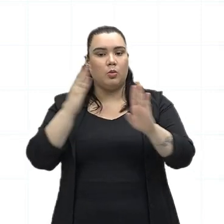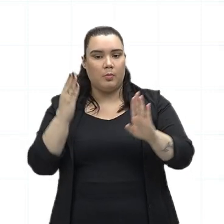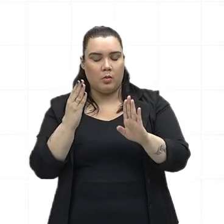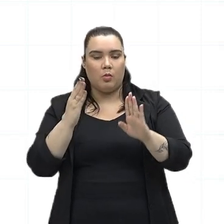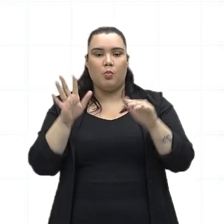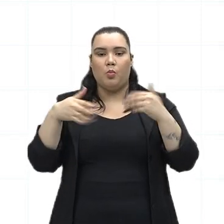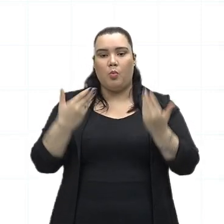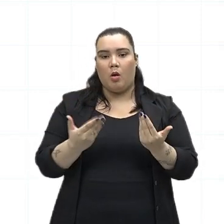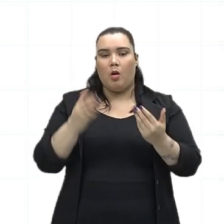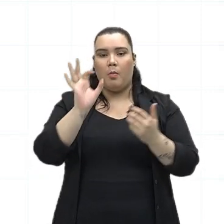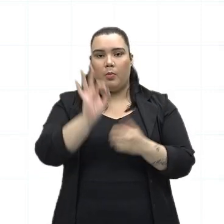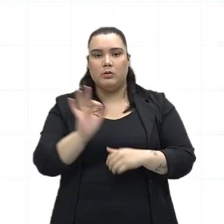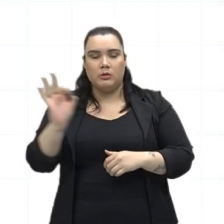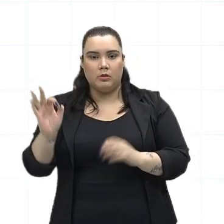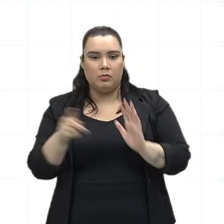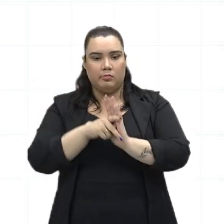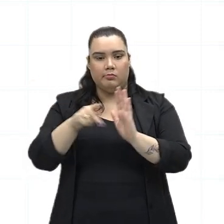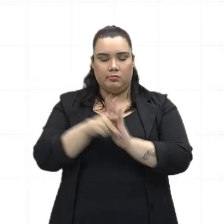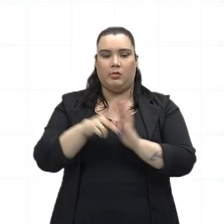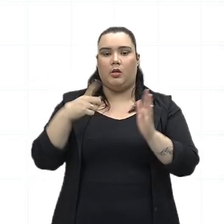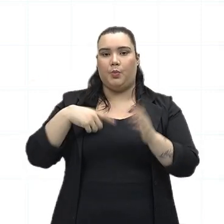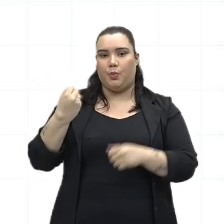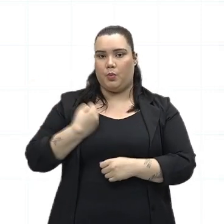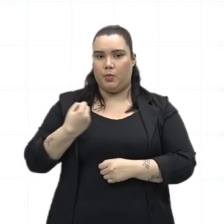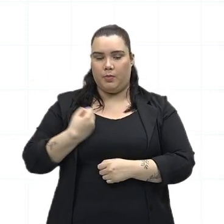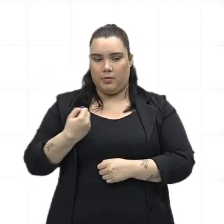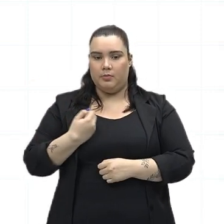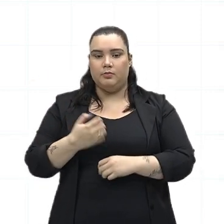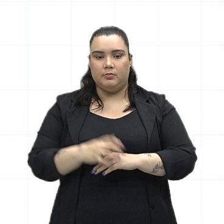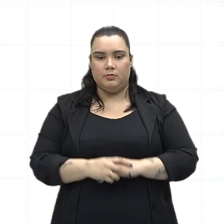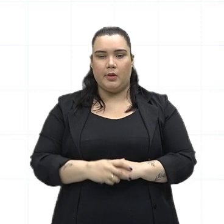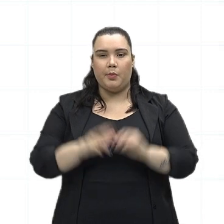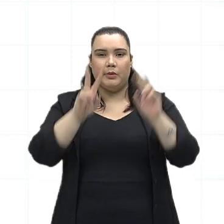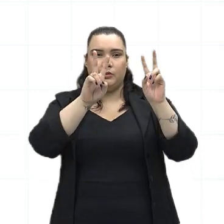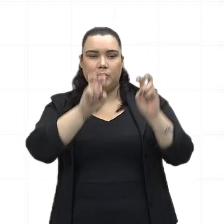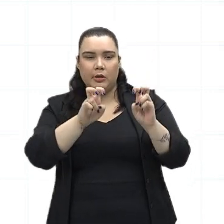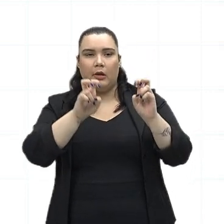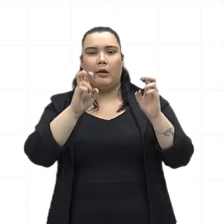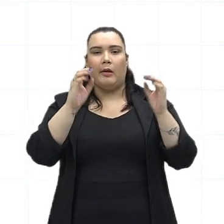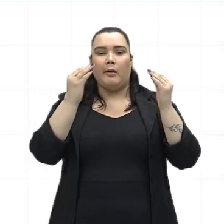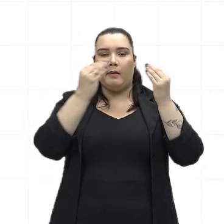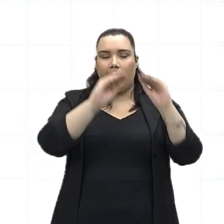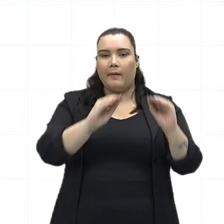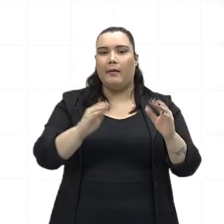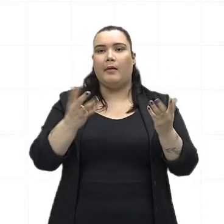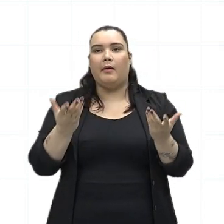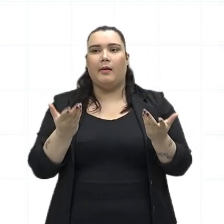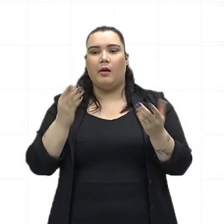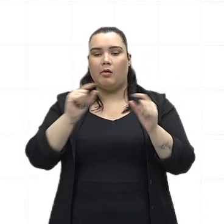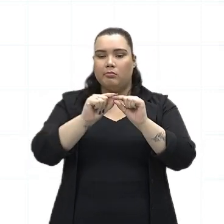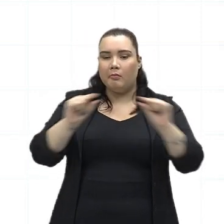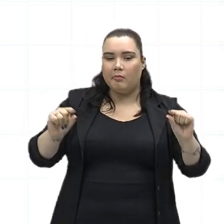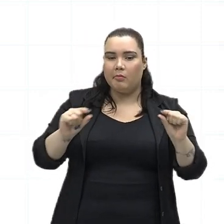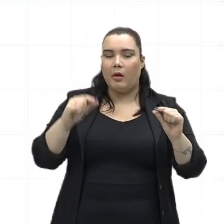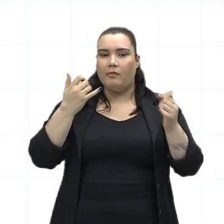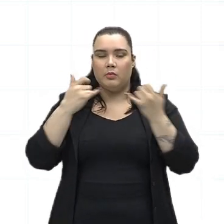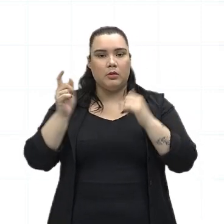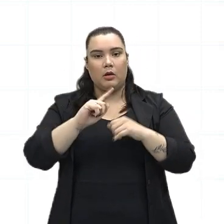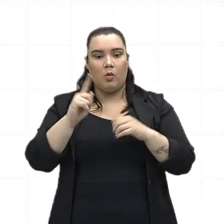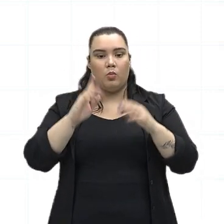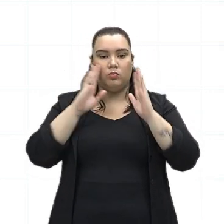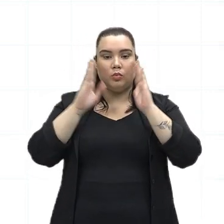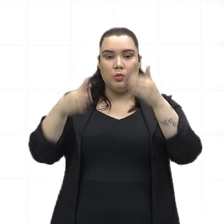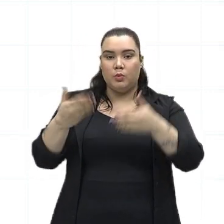identificar a porcentagem de algo, você corre para os numerais. Não vai lá para o título, não vai lá para o rodapé, nada disso.